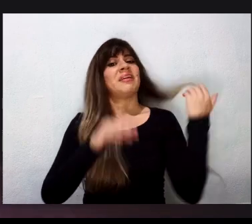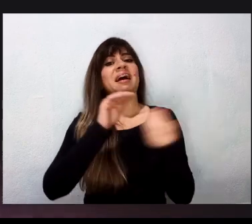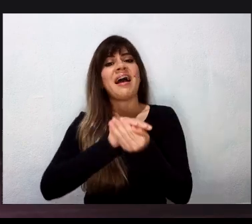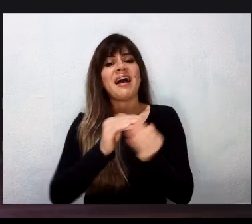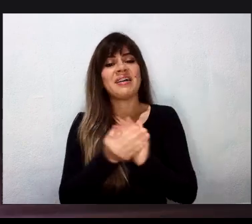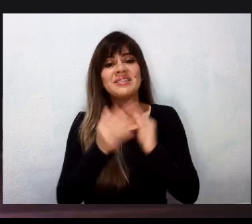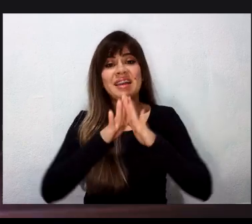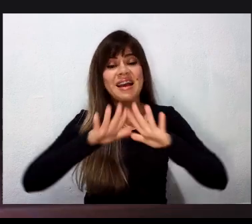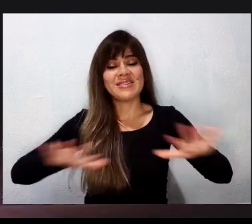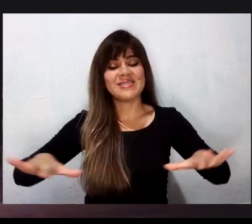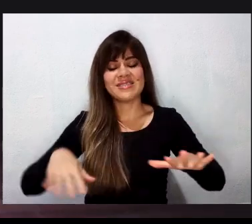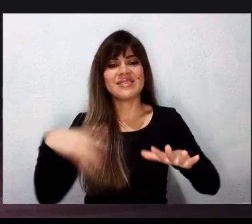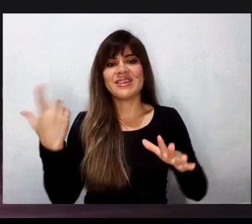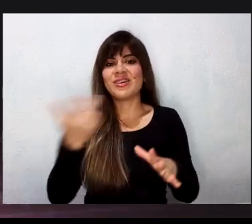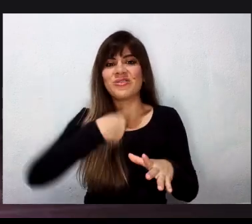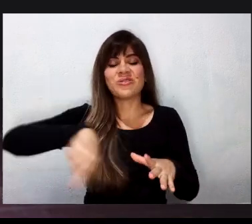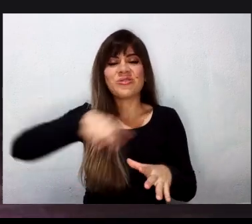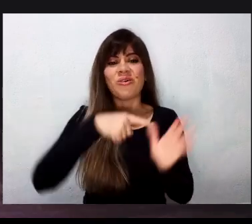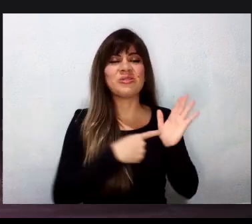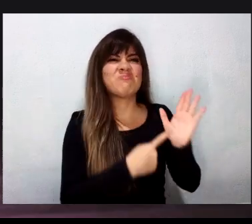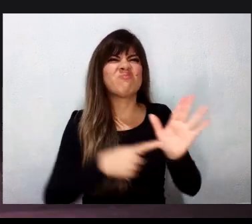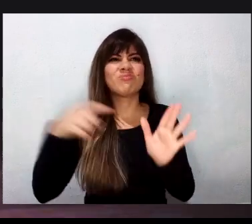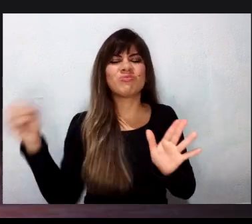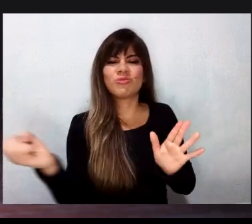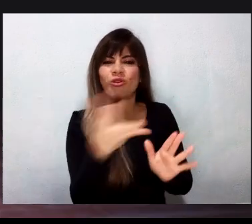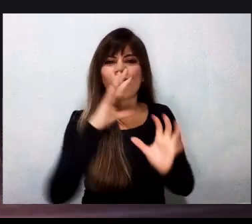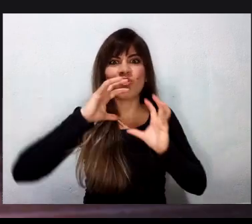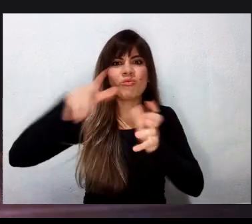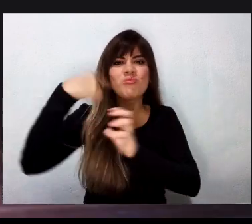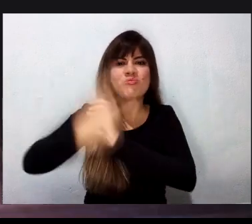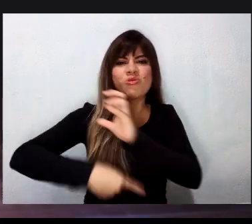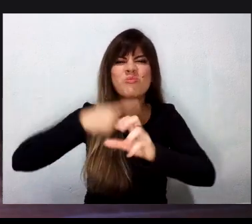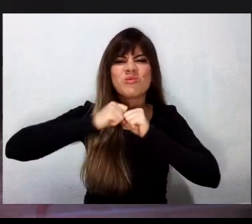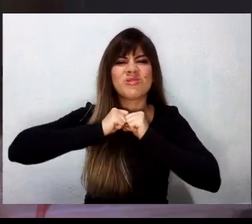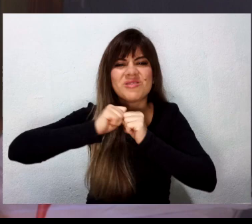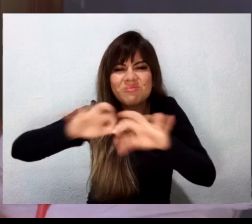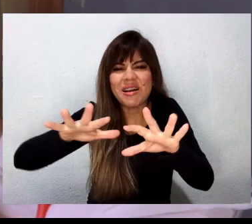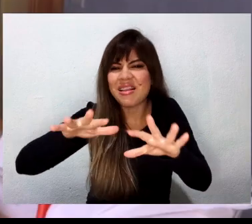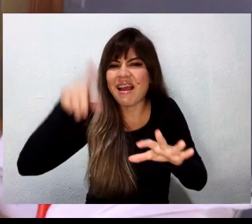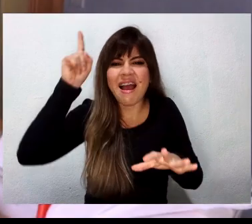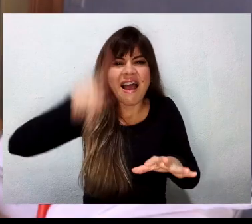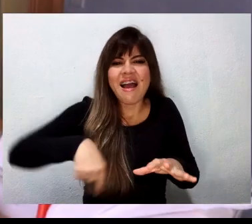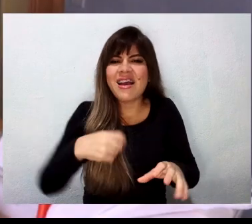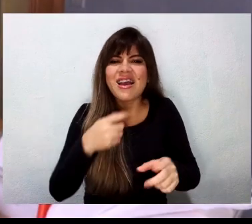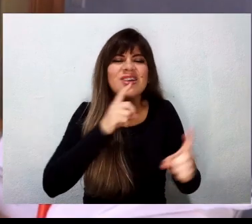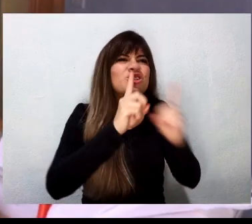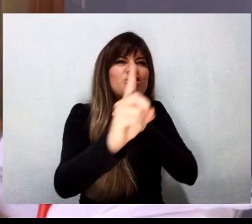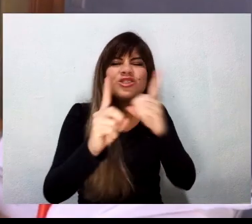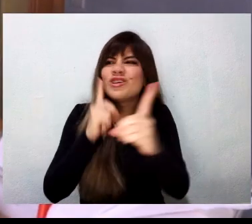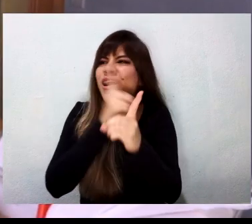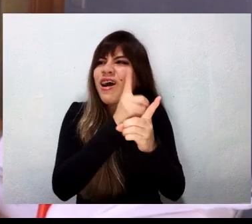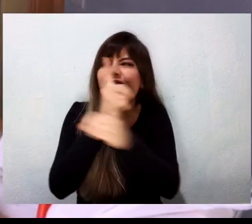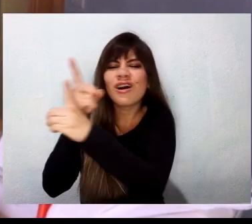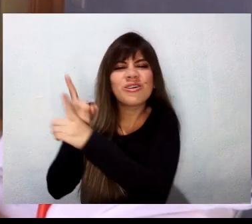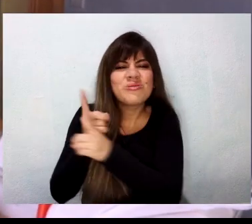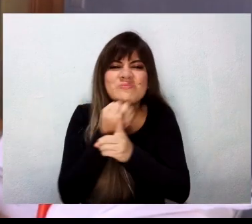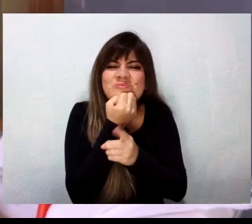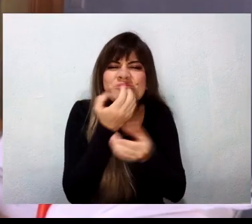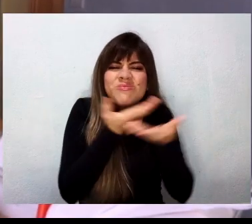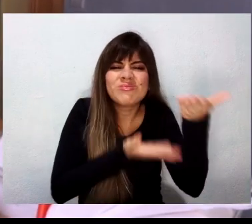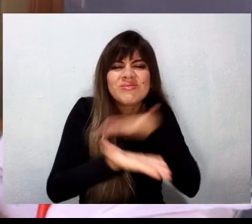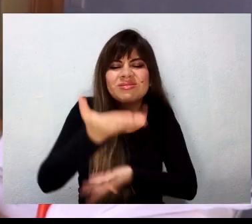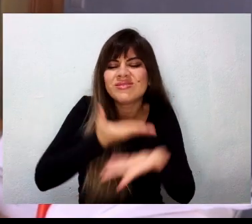A arte é isso, é um lançamento da gente para o mundo, é uma possibilidade de diálogo, de